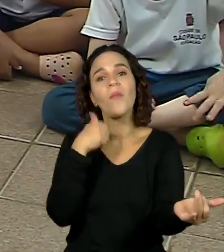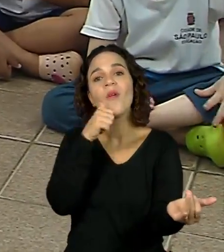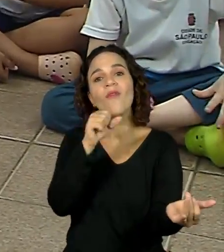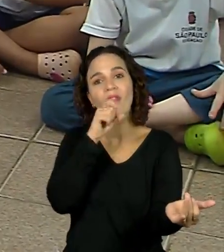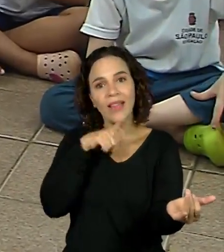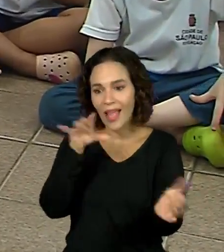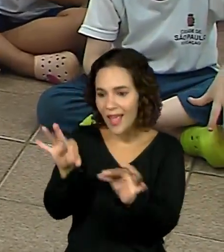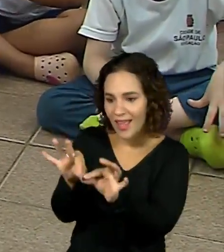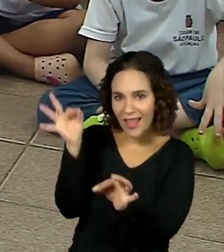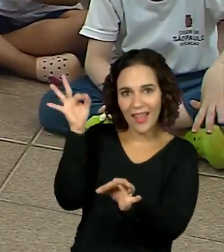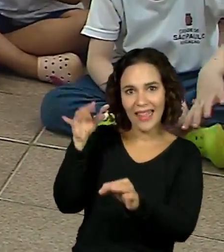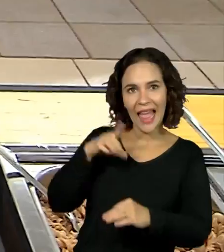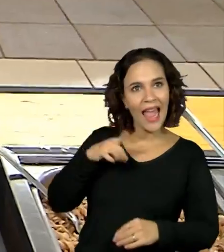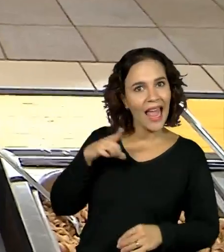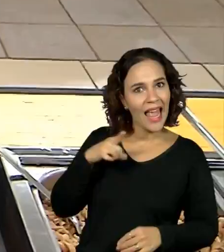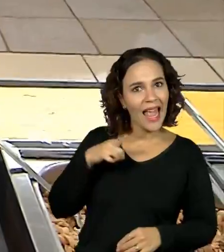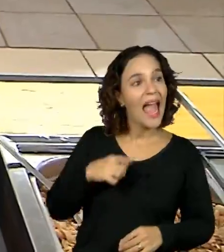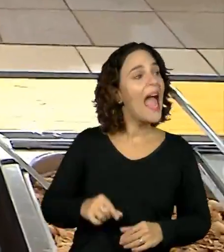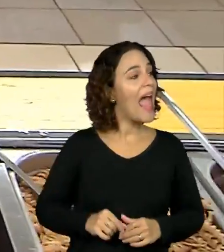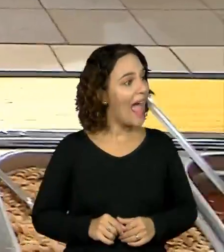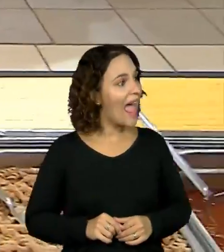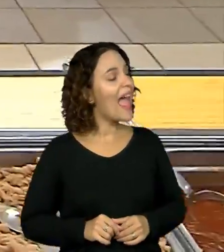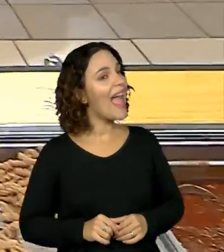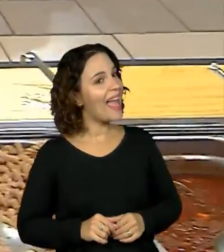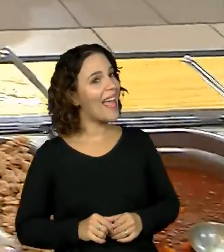Você pegou o manjericão no jardim?